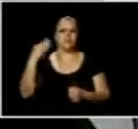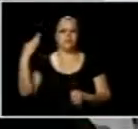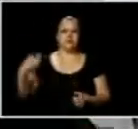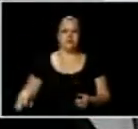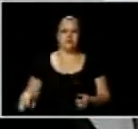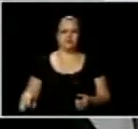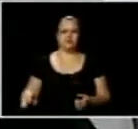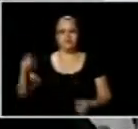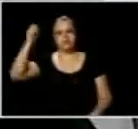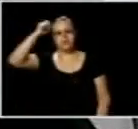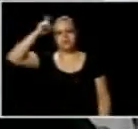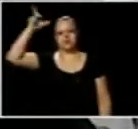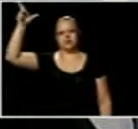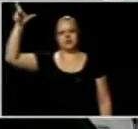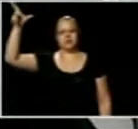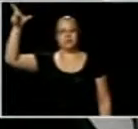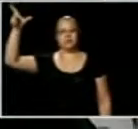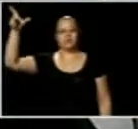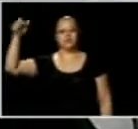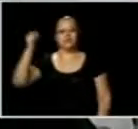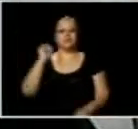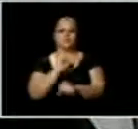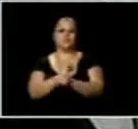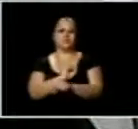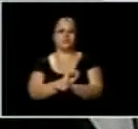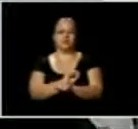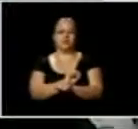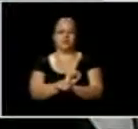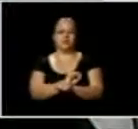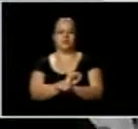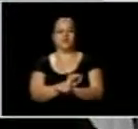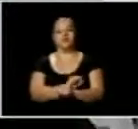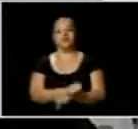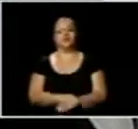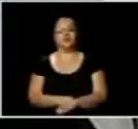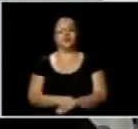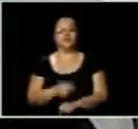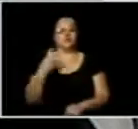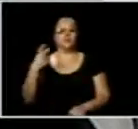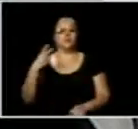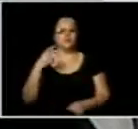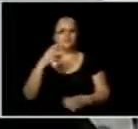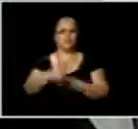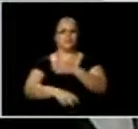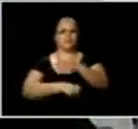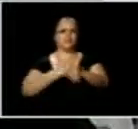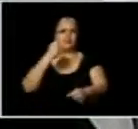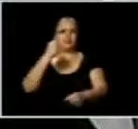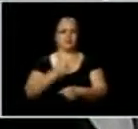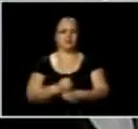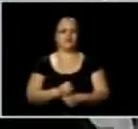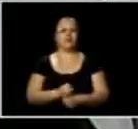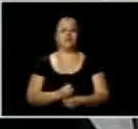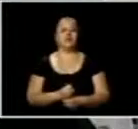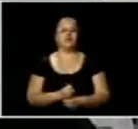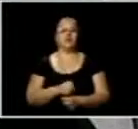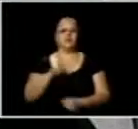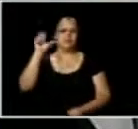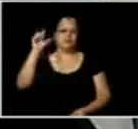da Secretaria de Cultura. Espero concluir esses próximos 2 anos que tem pela frente, pelo menos com um